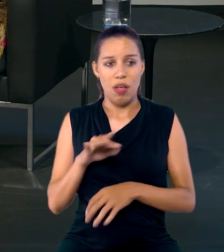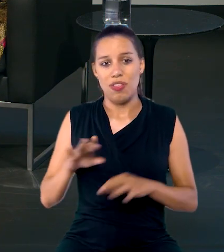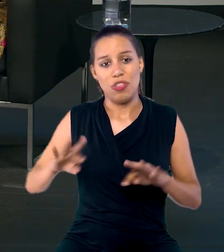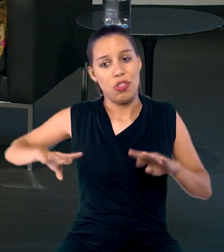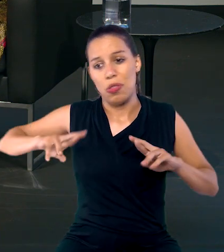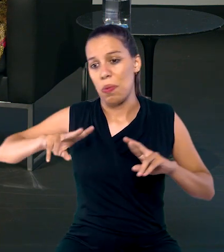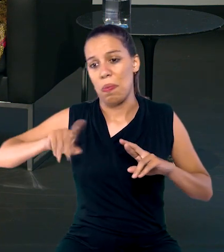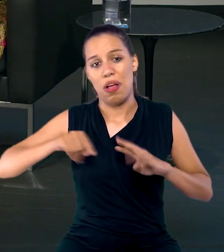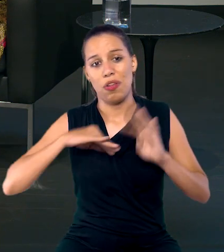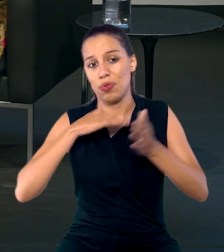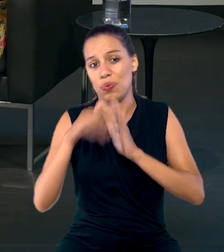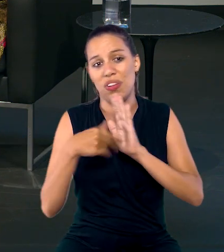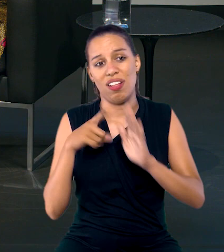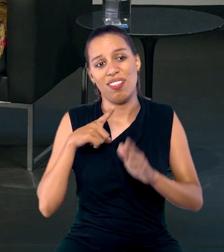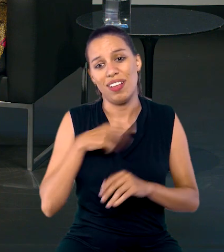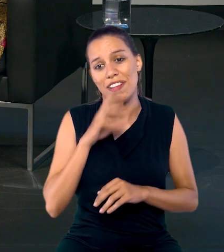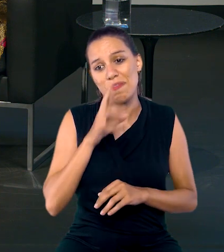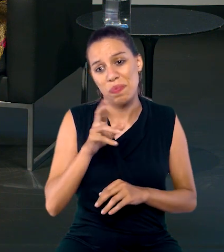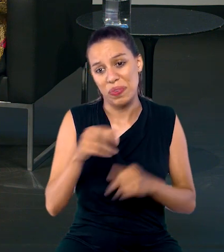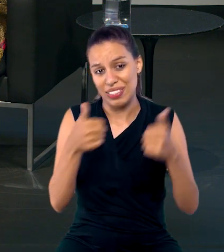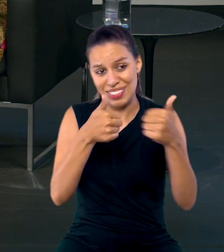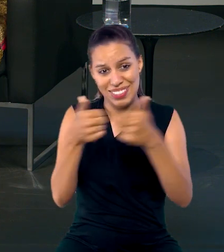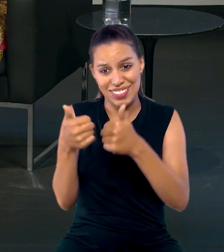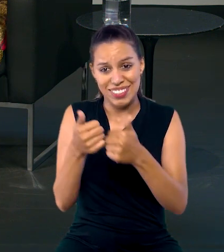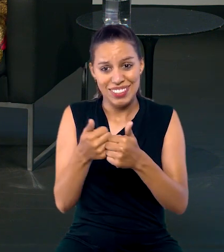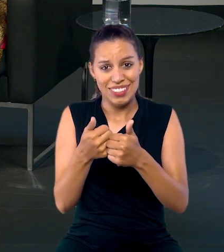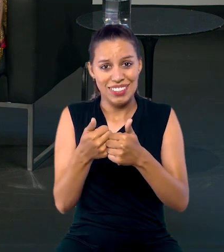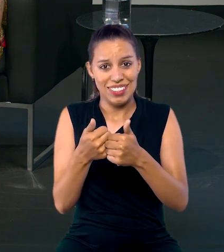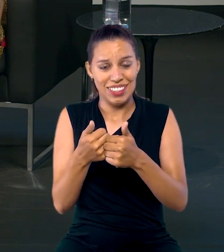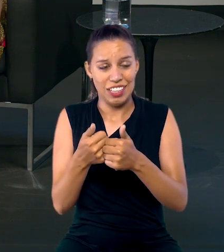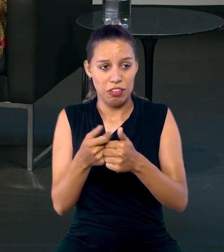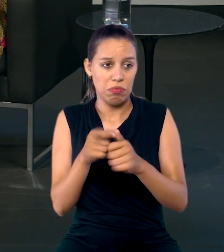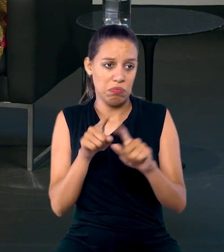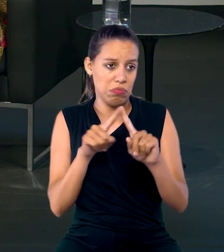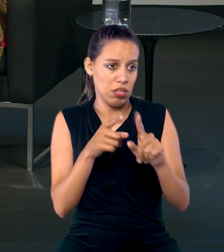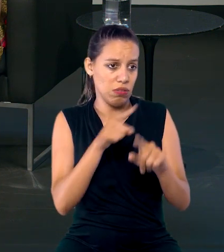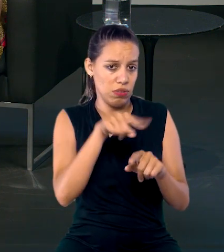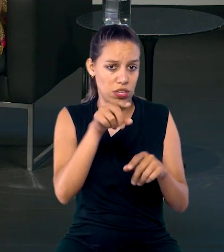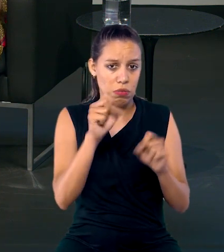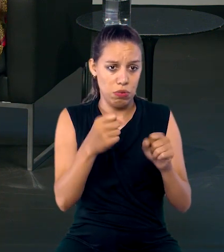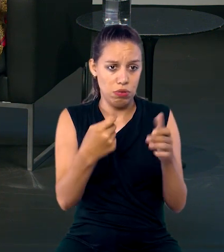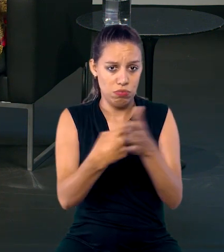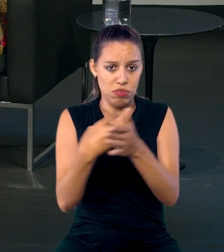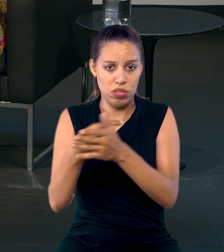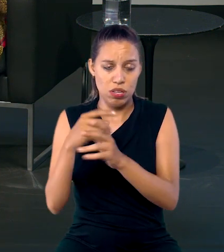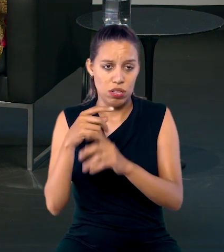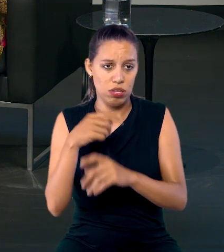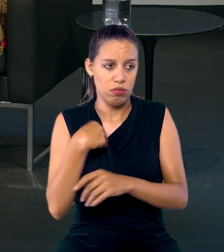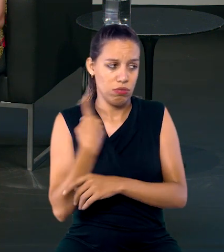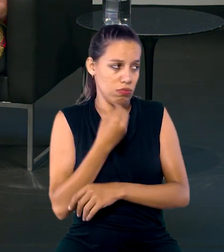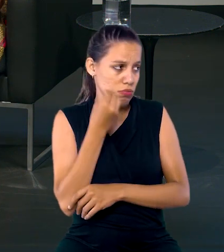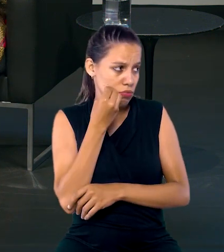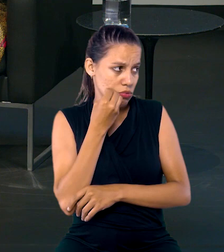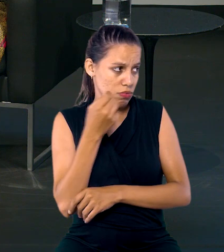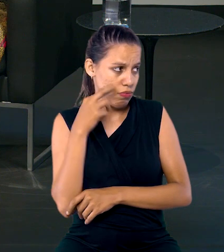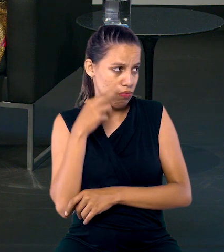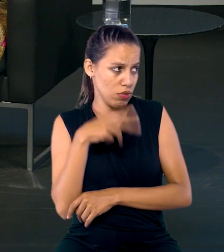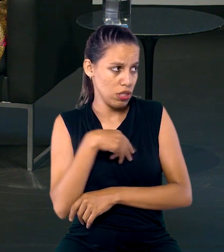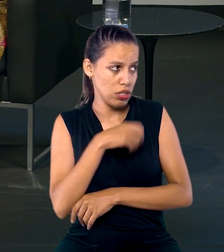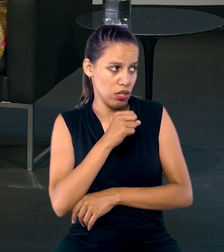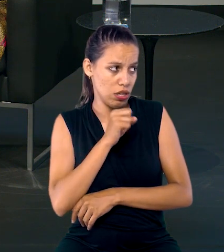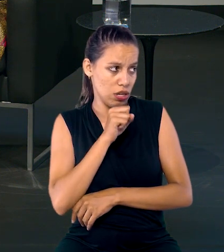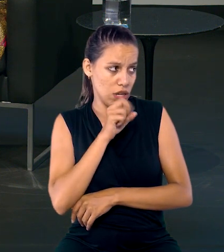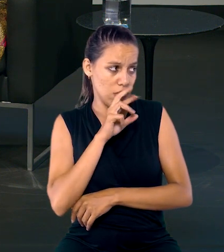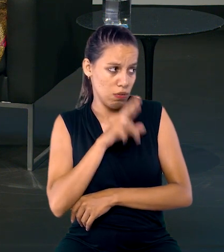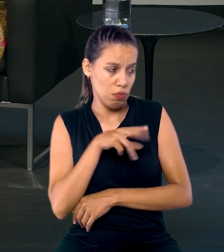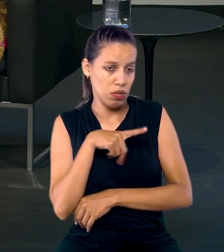resposta. Mas acho que vocês podem trazer as questões e a gente vê se dá conta. Pode ser assim, Eliane?